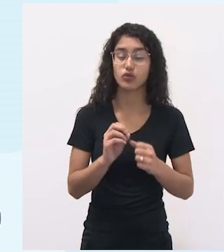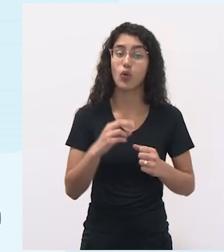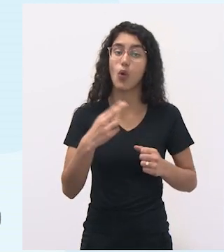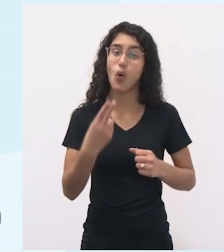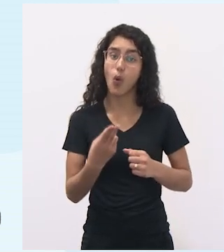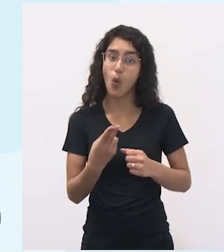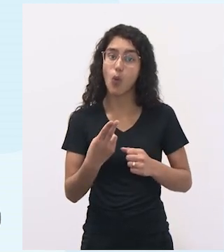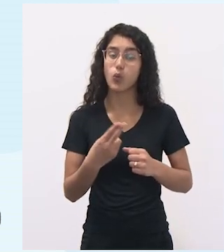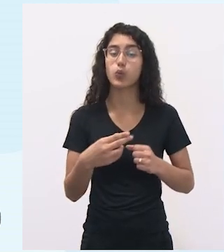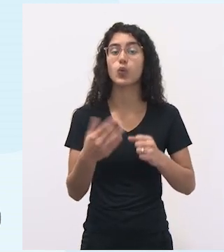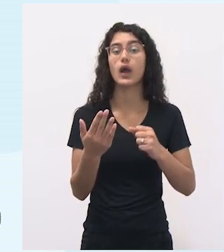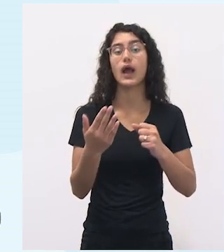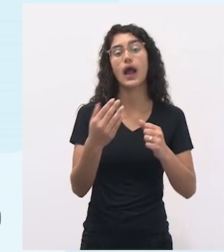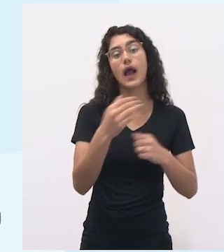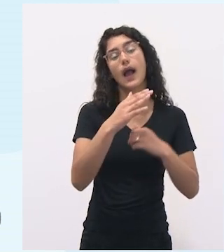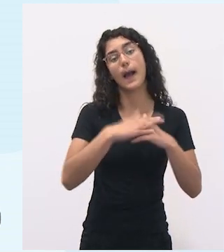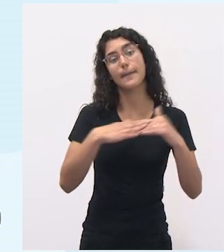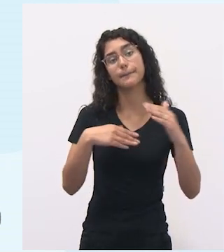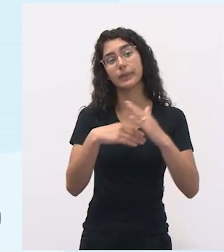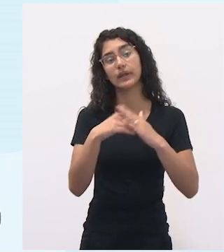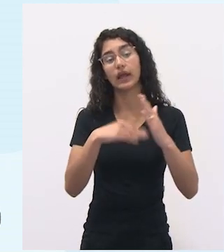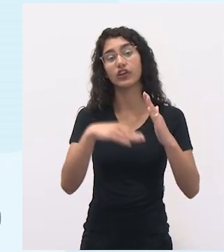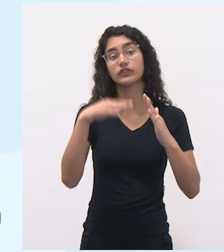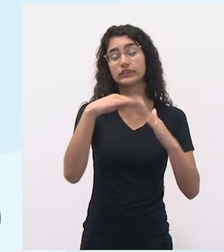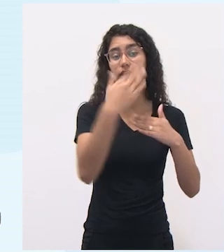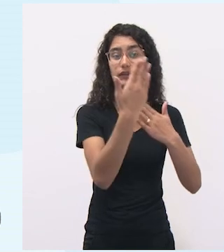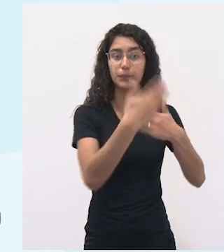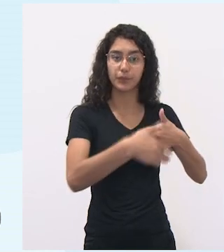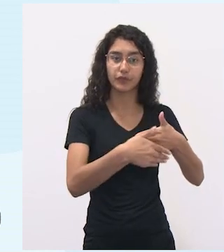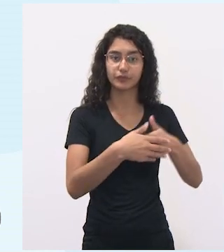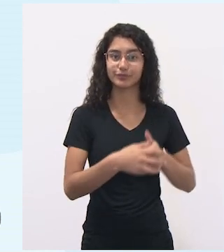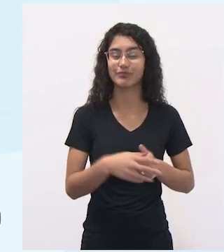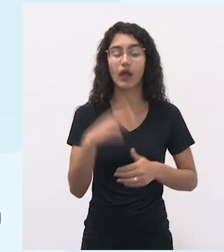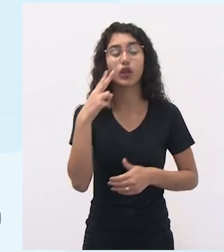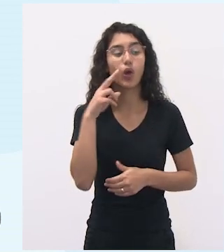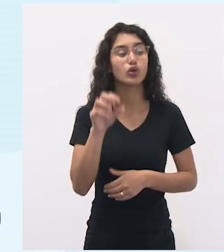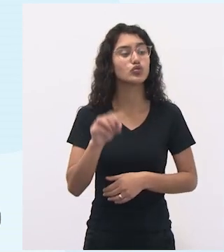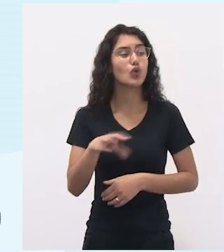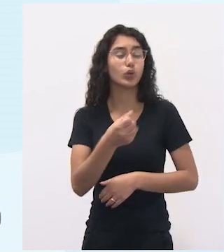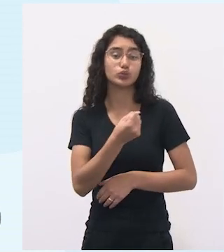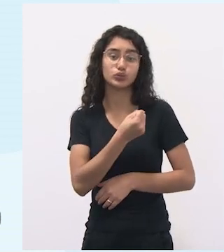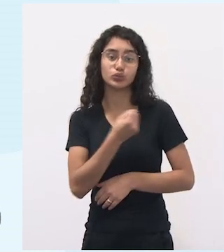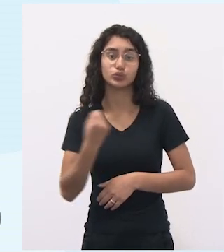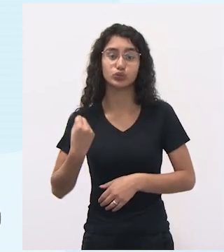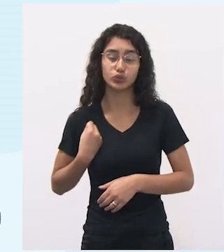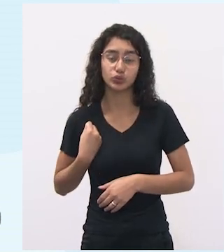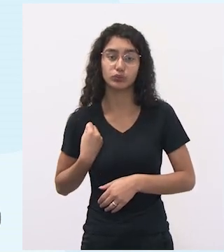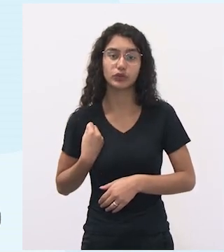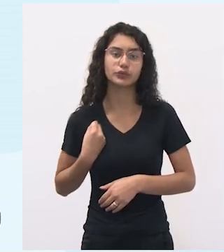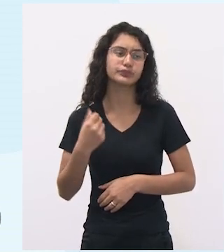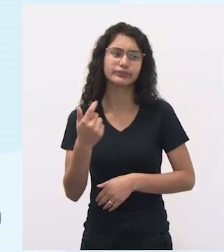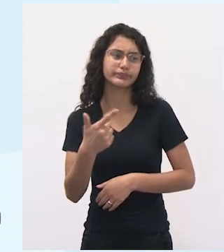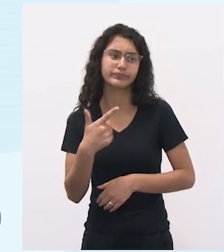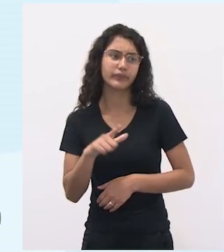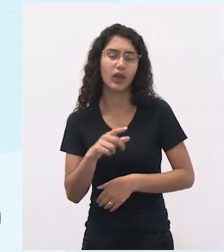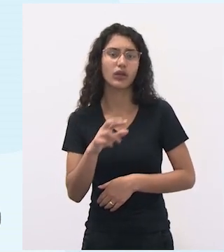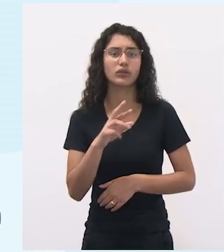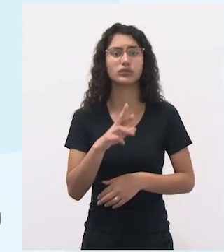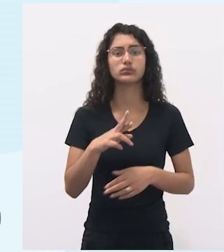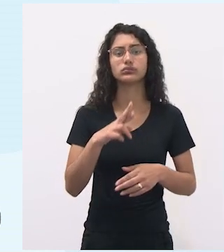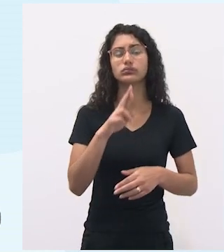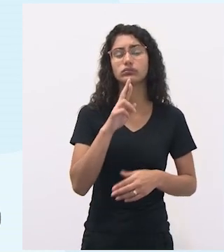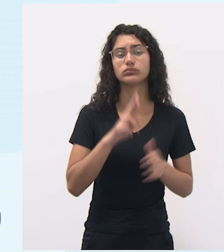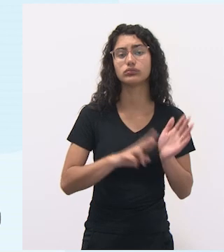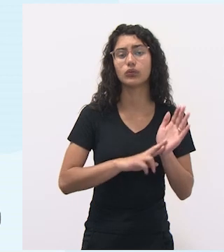Então, quando eu olho apenas para o número, ele não me traz esse resultado. Mas quando eu olho para a intencionalidade pedagógica, o que esse